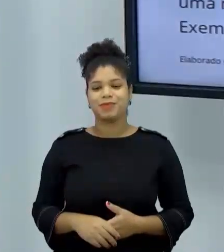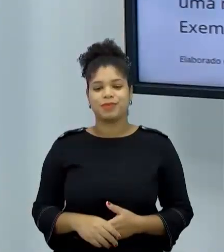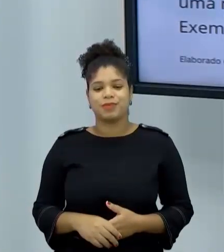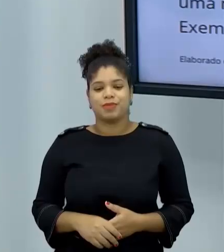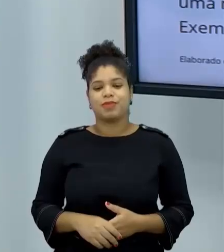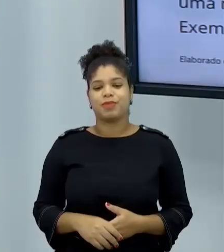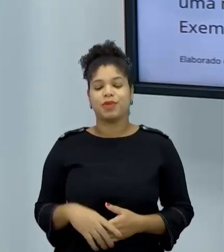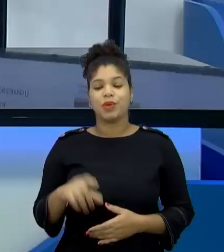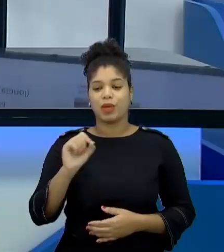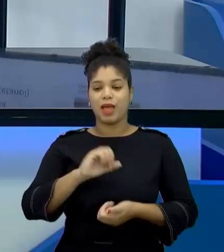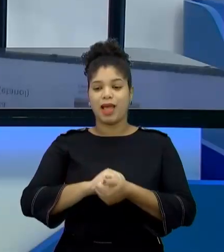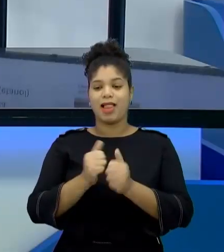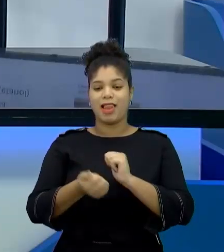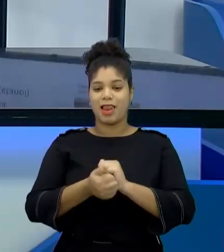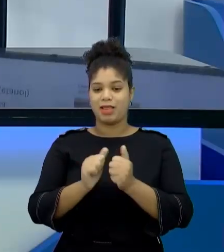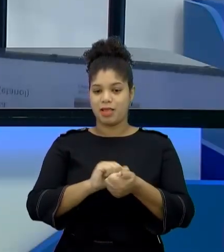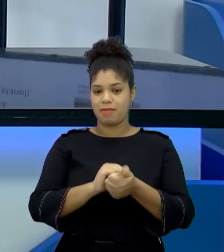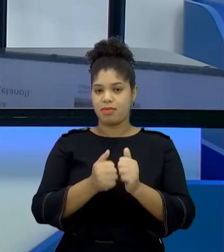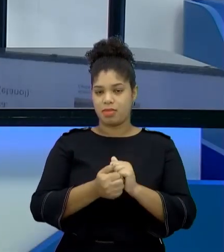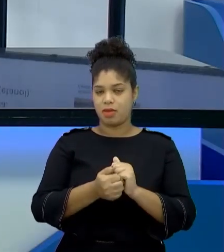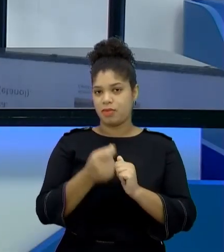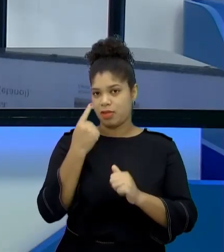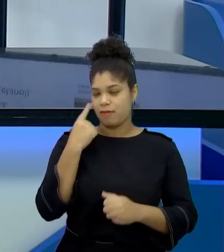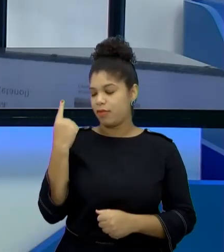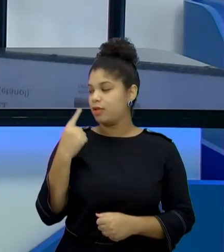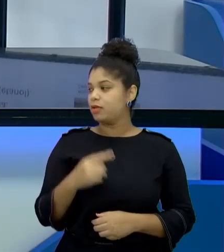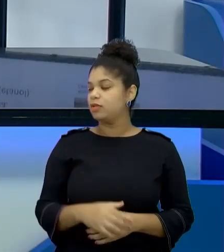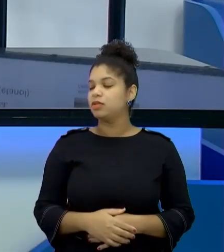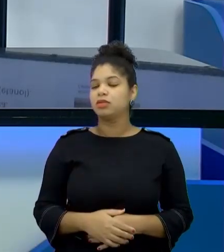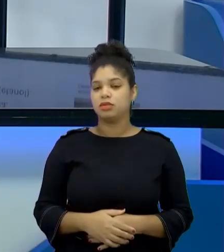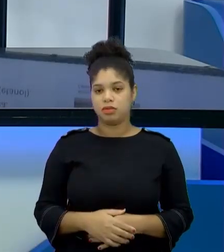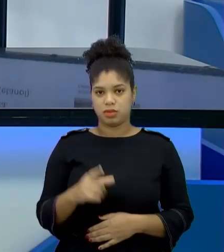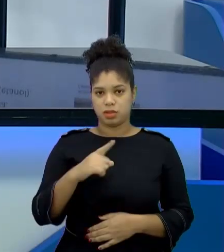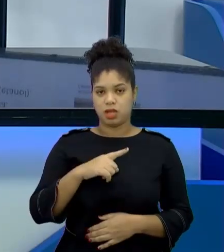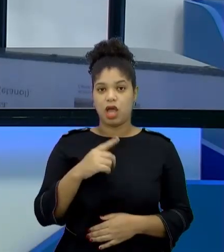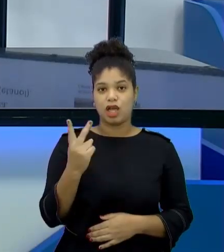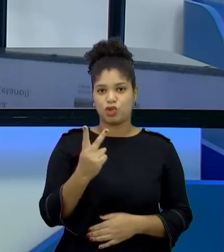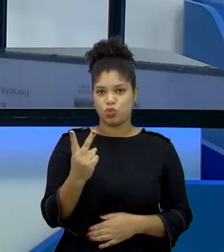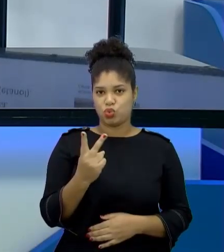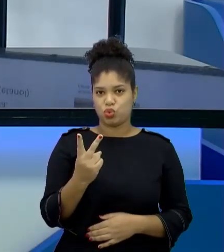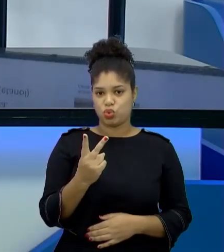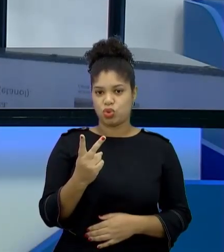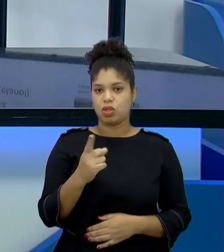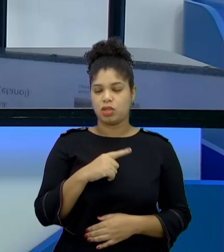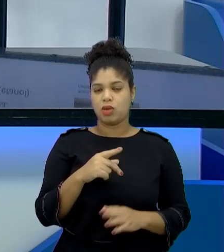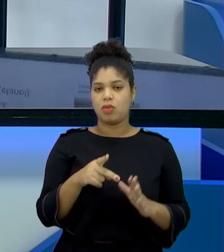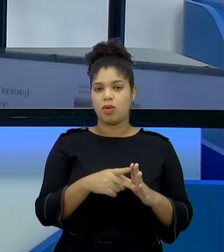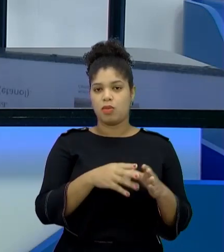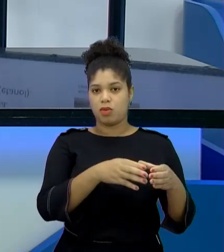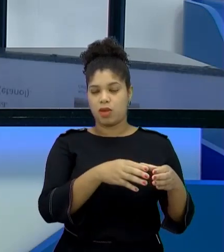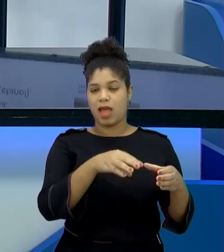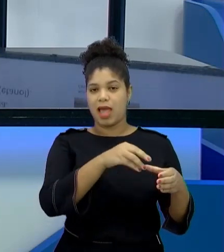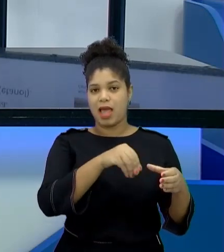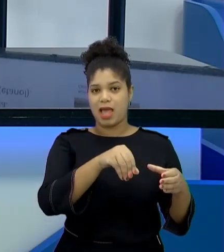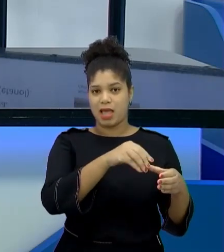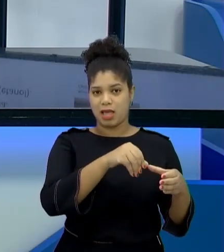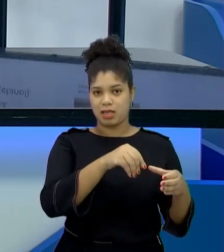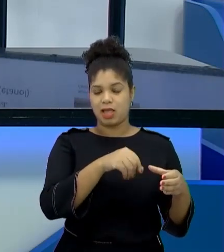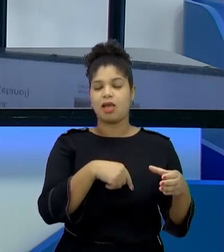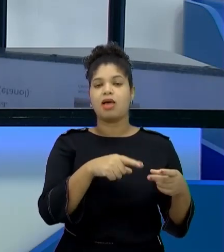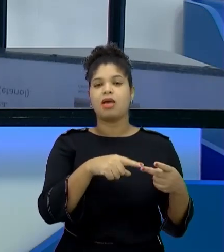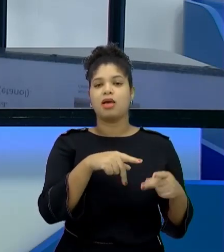Adaptável é esta aqui, né, que a gente tem a mistura de terra com areia e